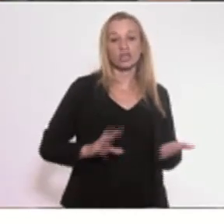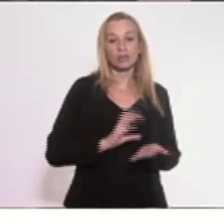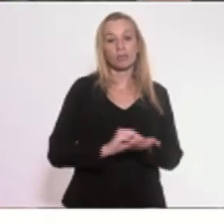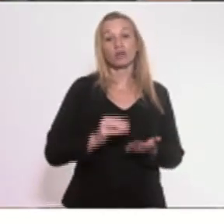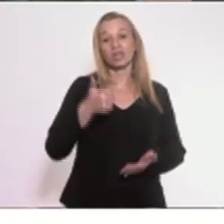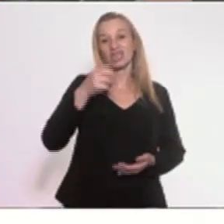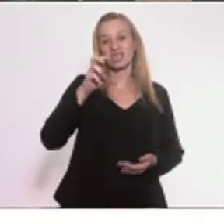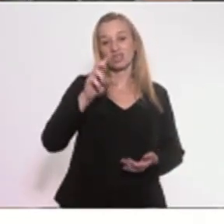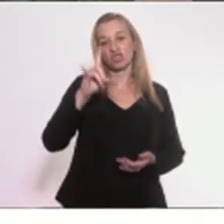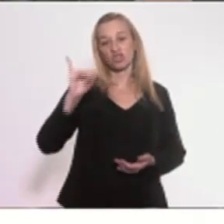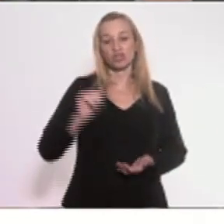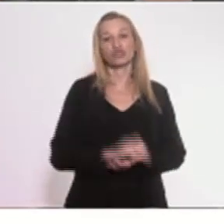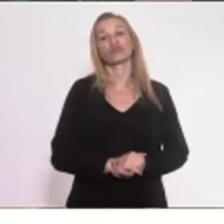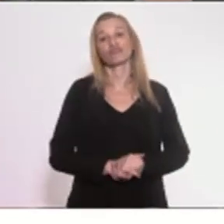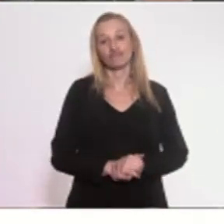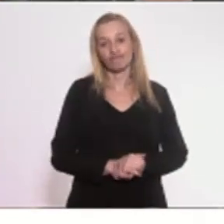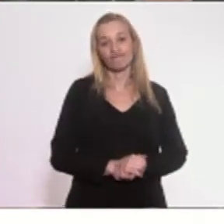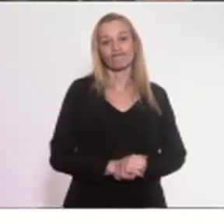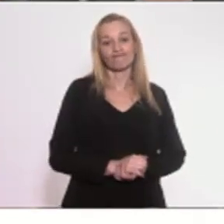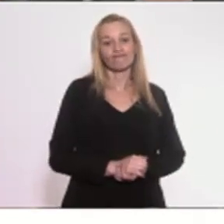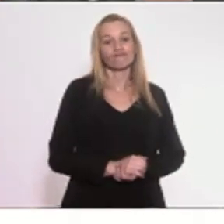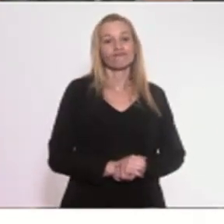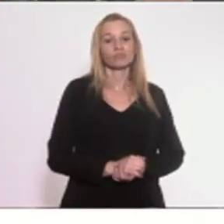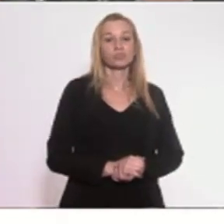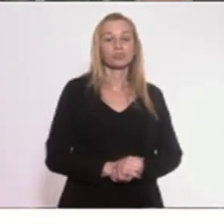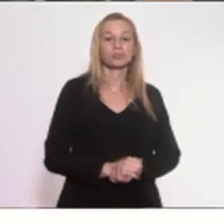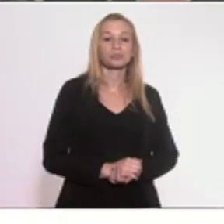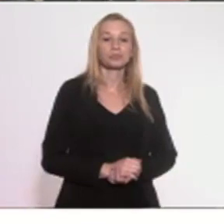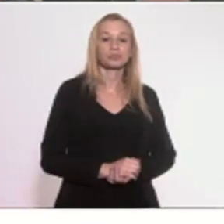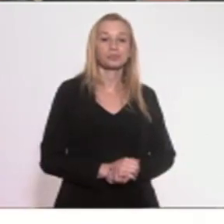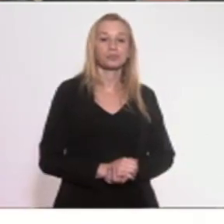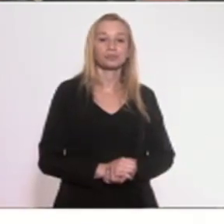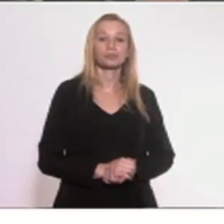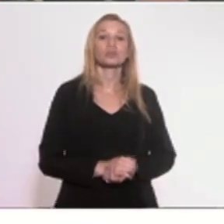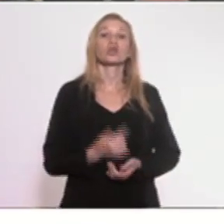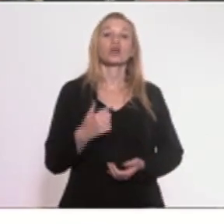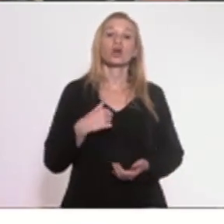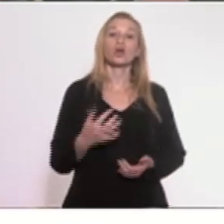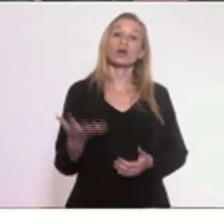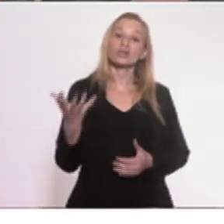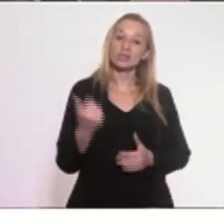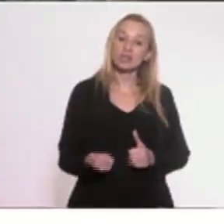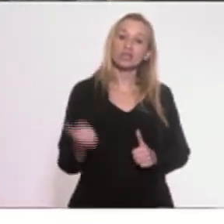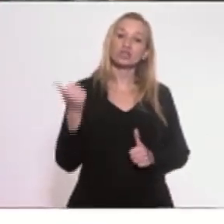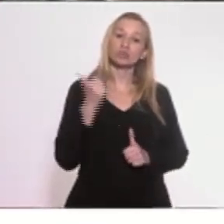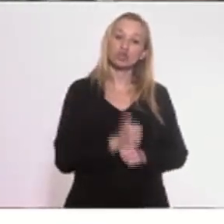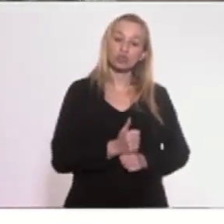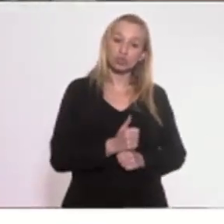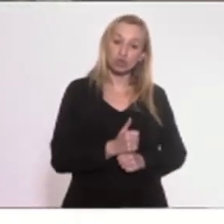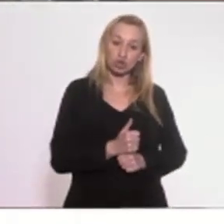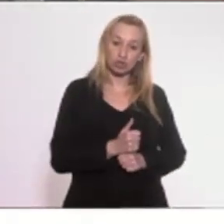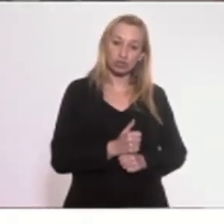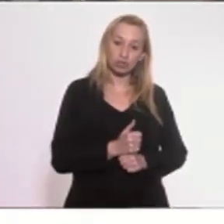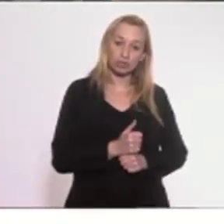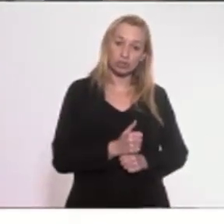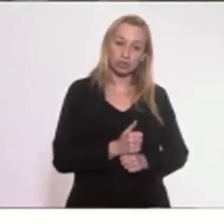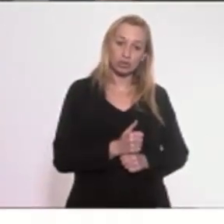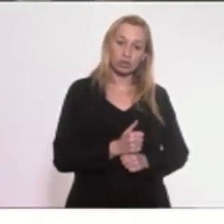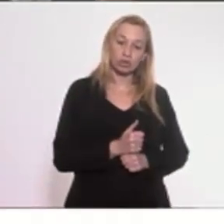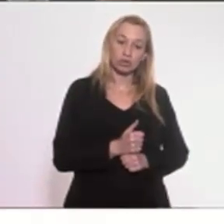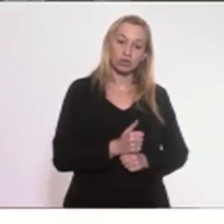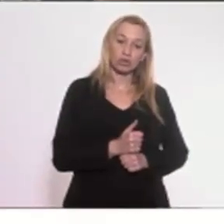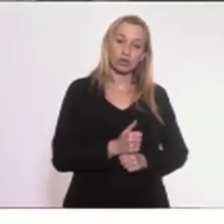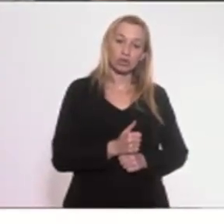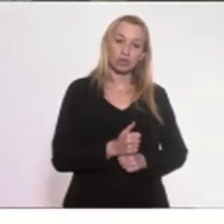Então, senhor presidente. Olha só. Eu acolho o substitutivo, senhor presidente, com a condição que Vossa Excelência